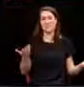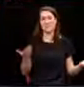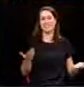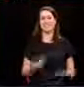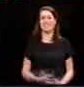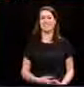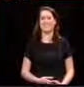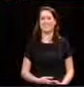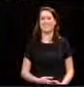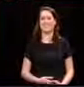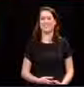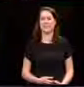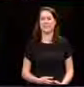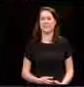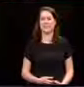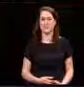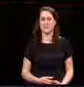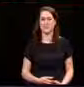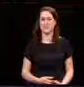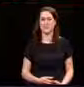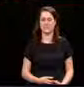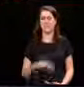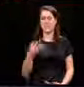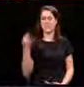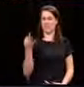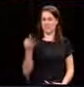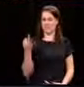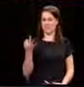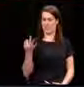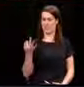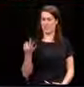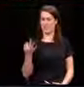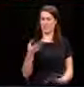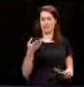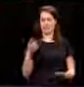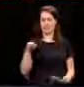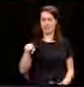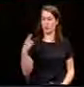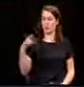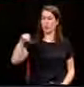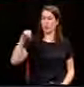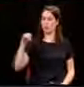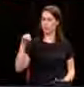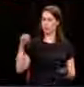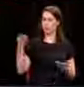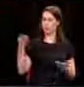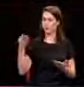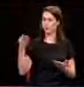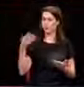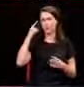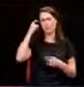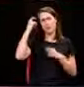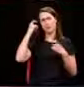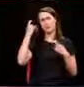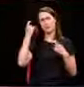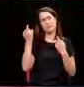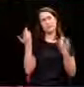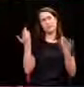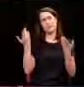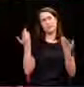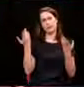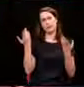qualquer. O que é certo é que, de facto, Nuno, pensando então nesta panóplia de ideias que